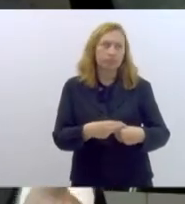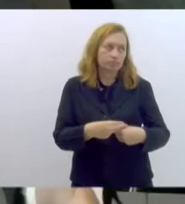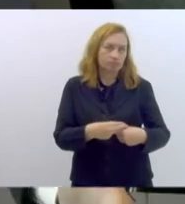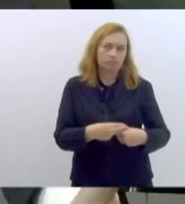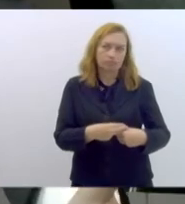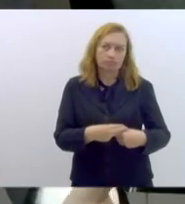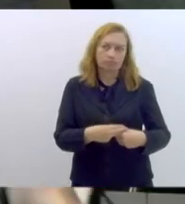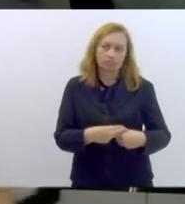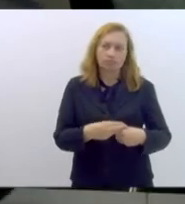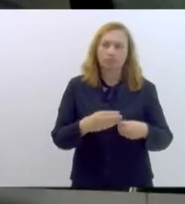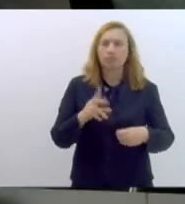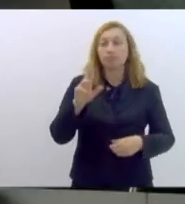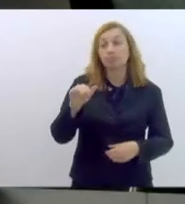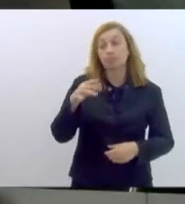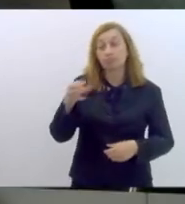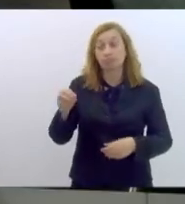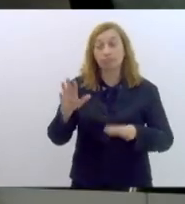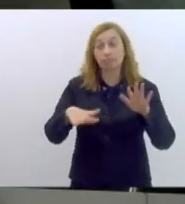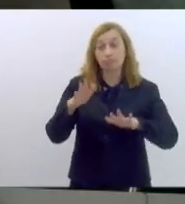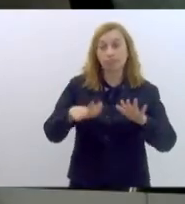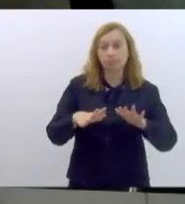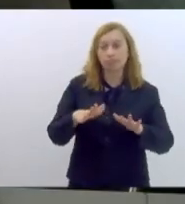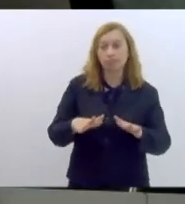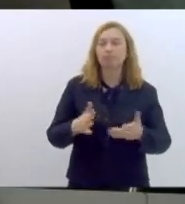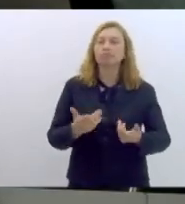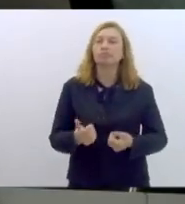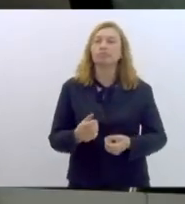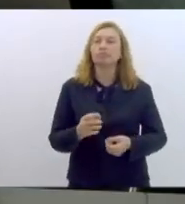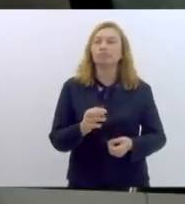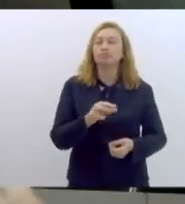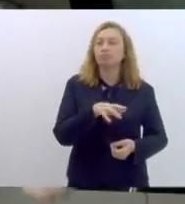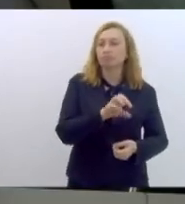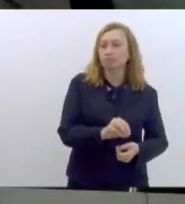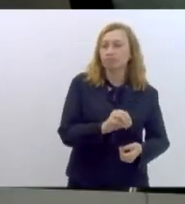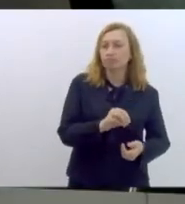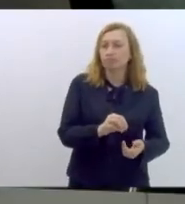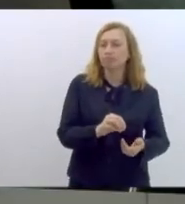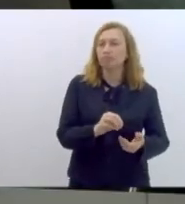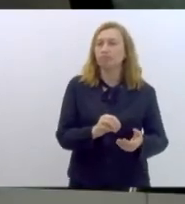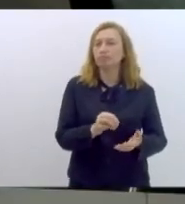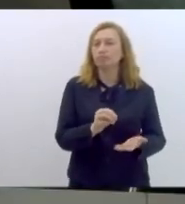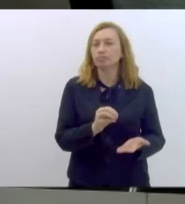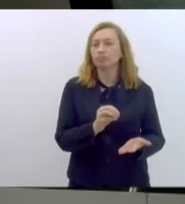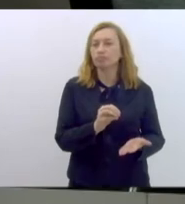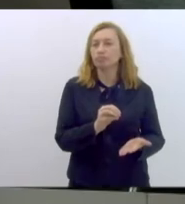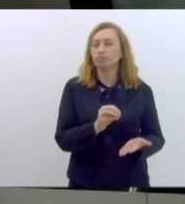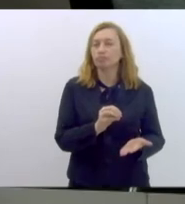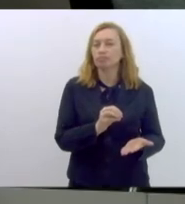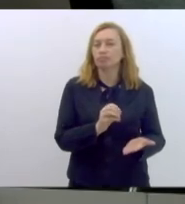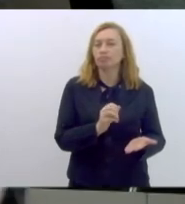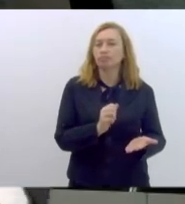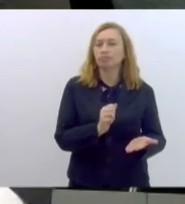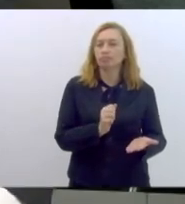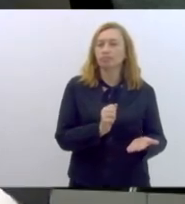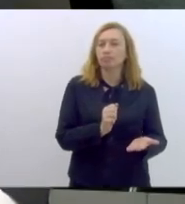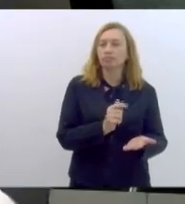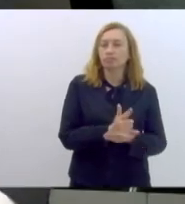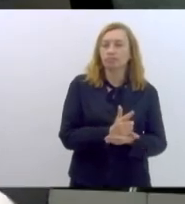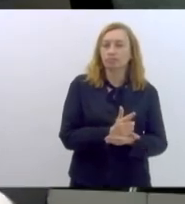Estado, município e União. Então, determinava que o arresto fosse feito preferencialmente na conta do município e da